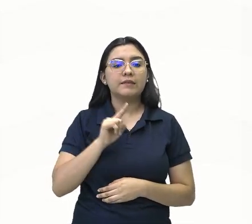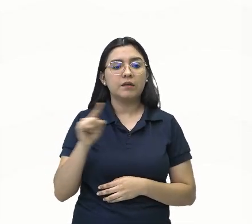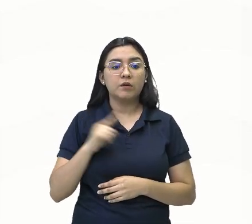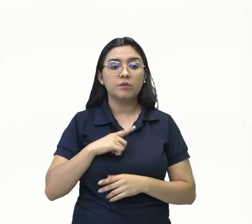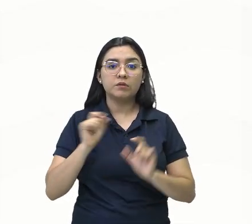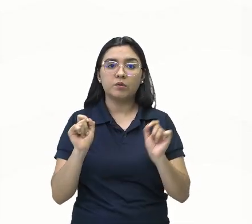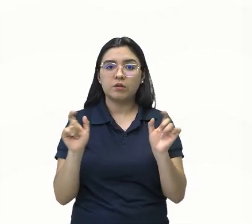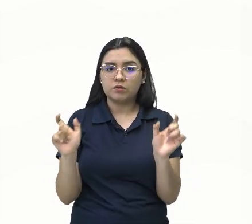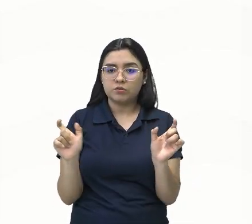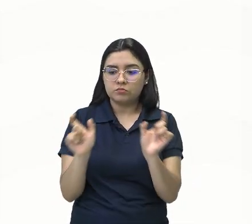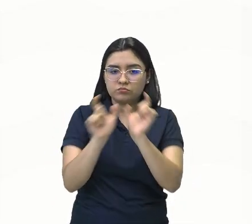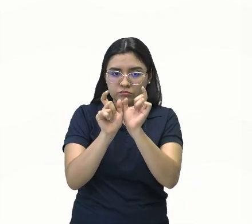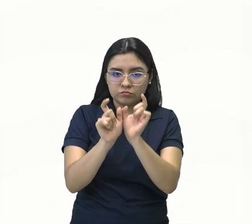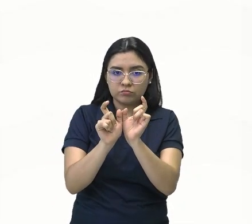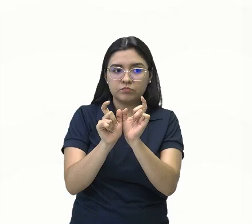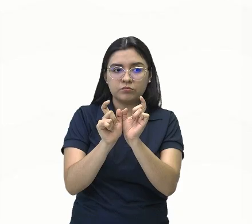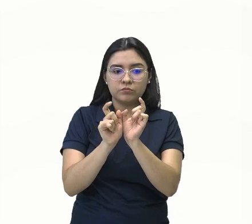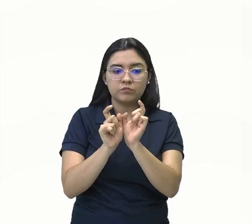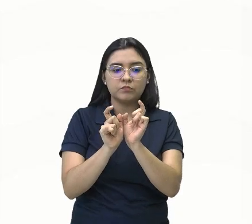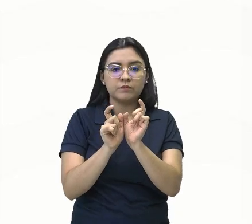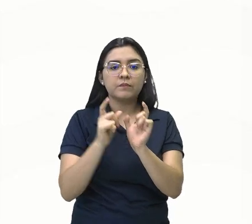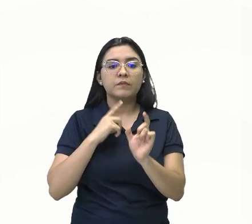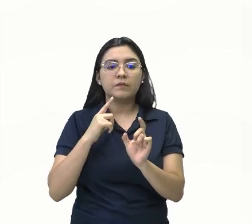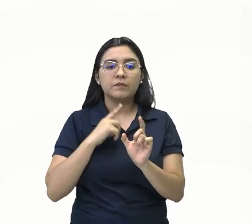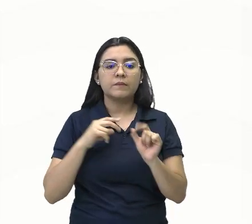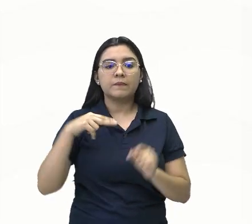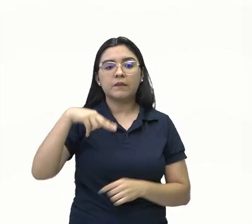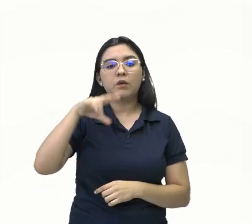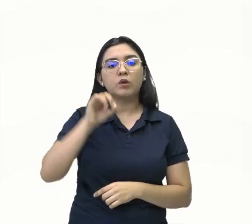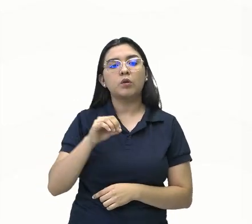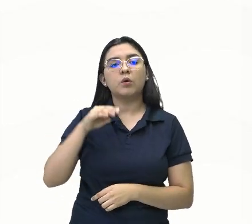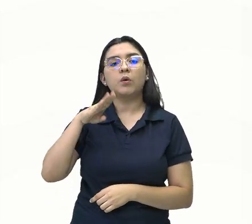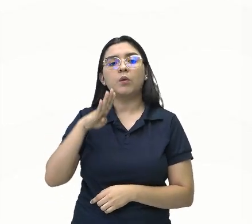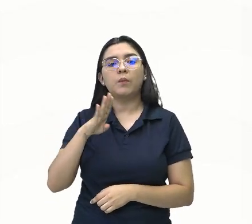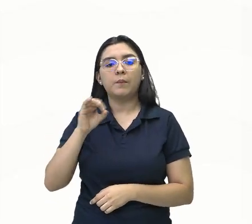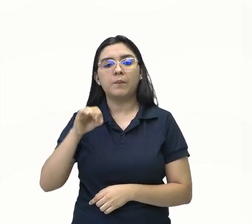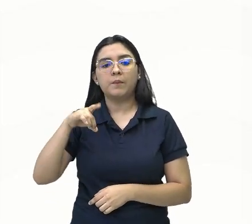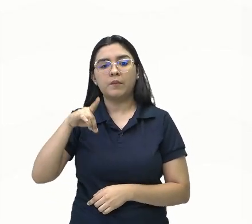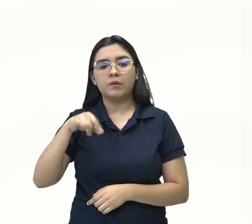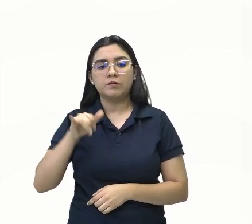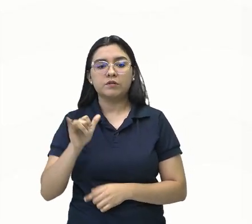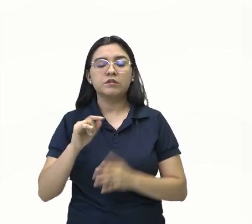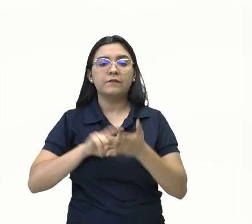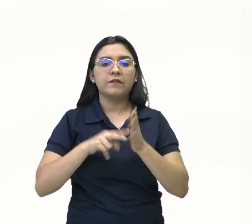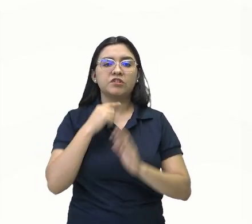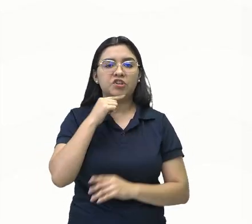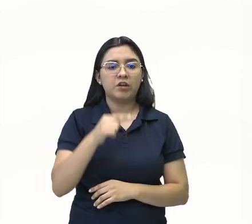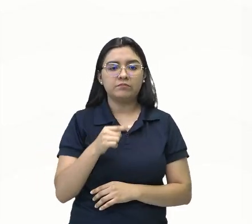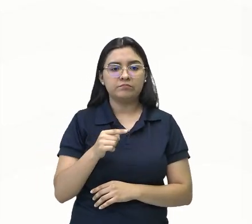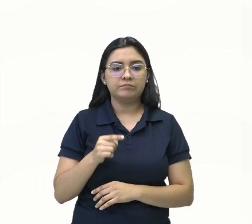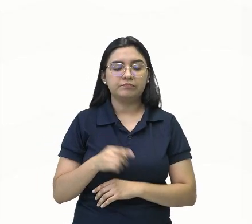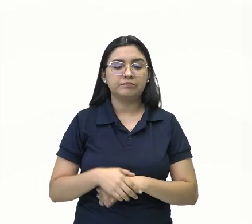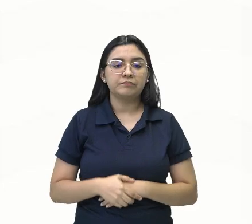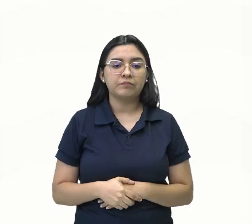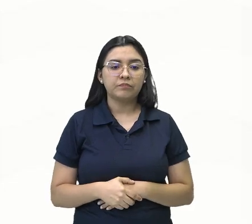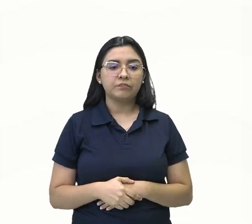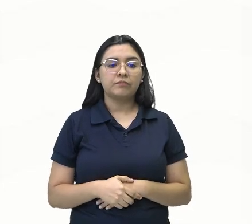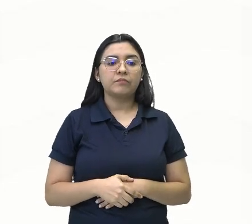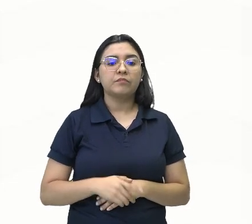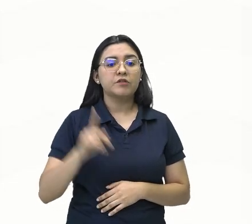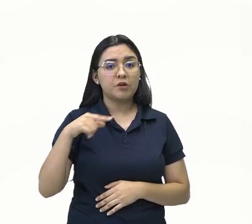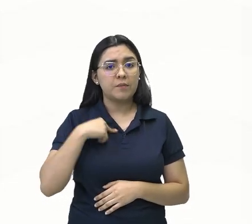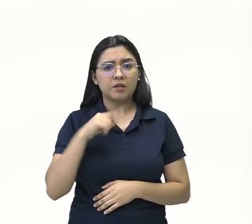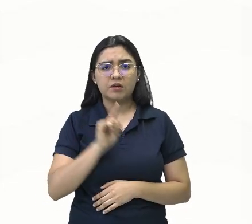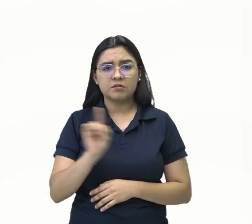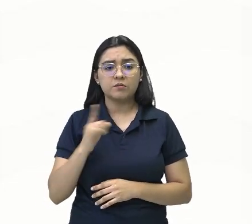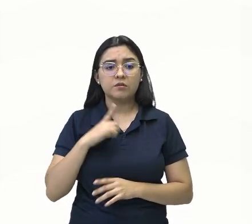juntando essas duas palavrinhas aqui, eu tenho nobody, que significa ninguém. Já é uma negação,